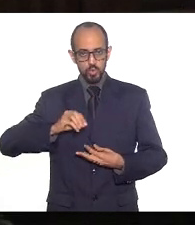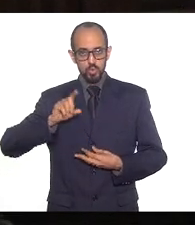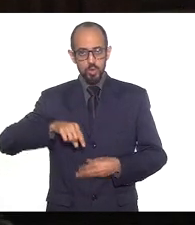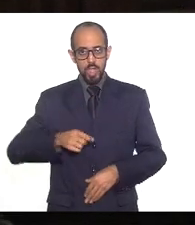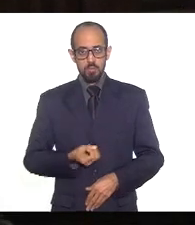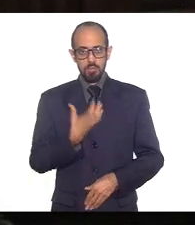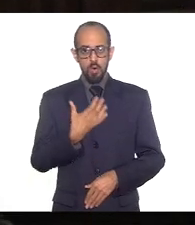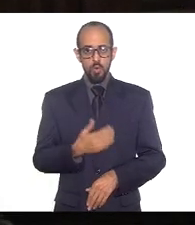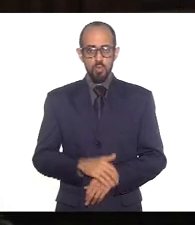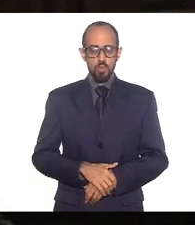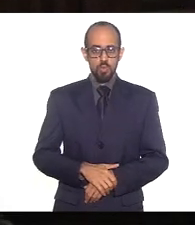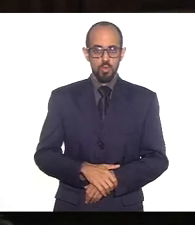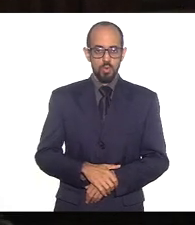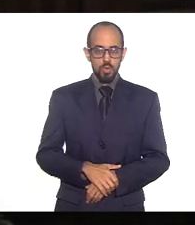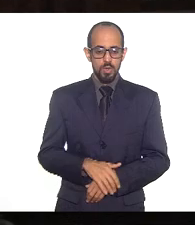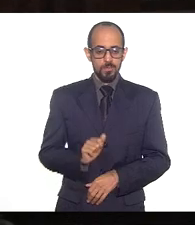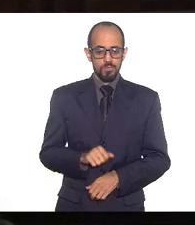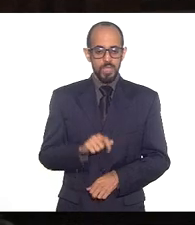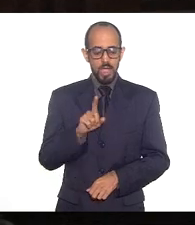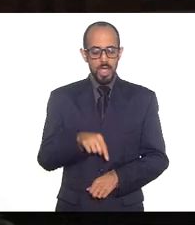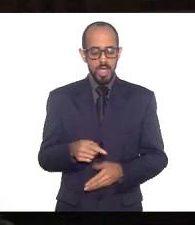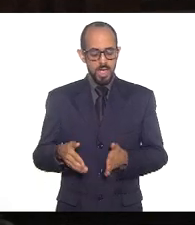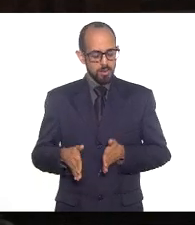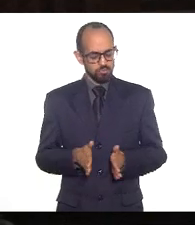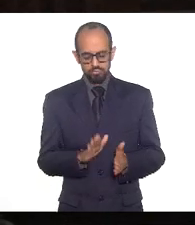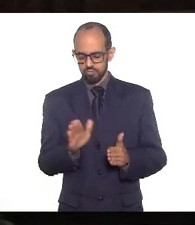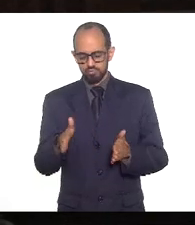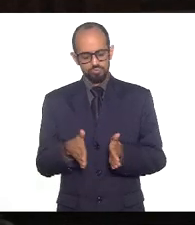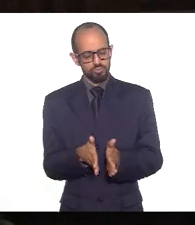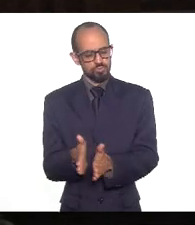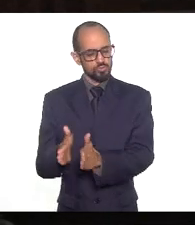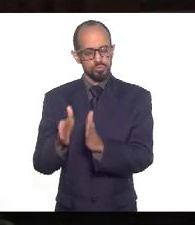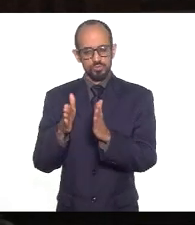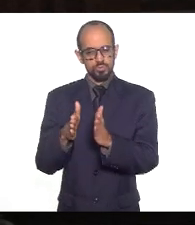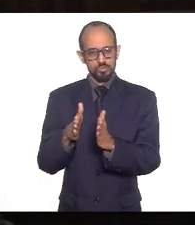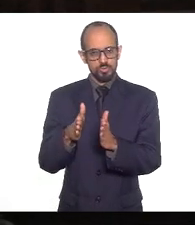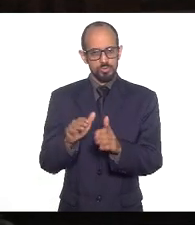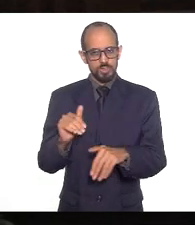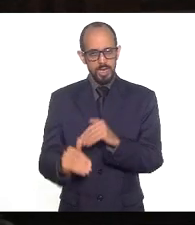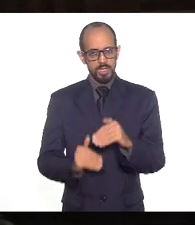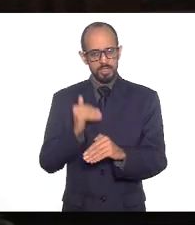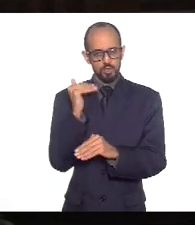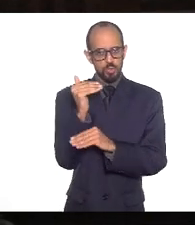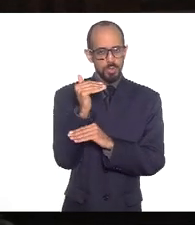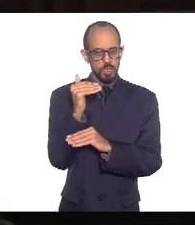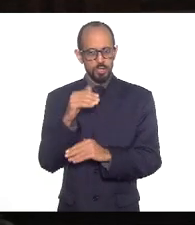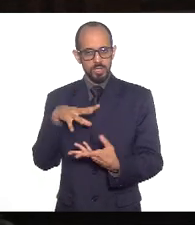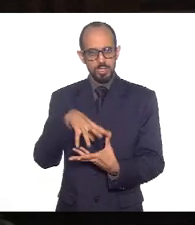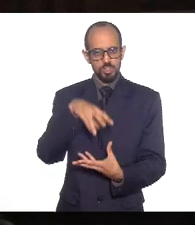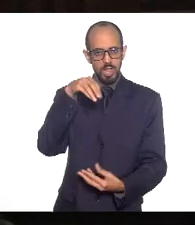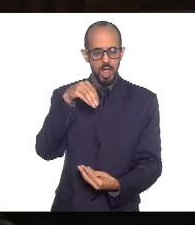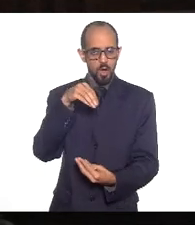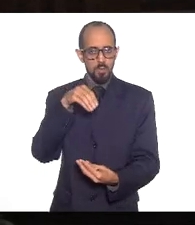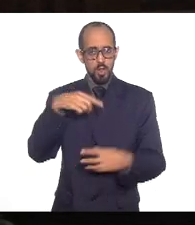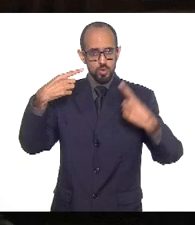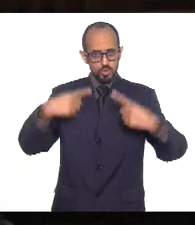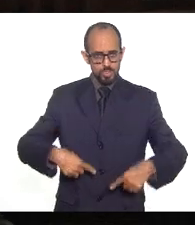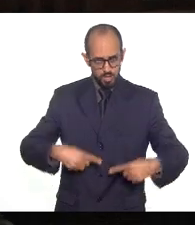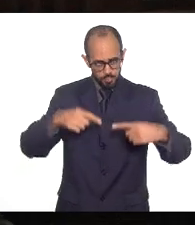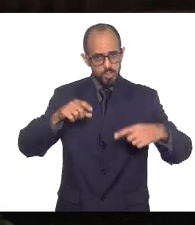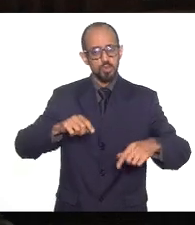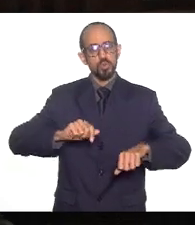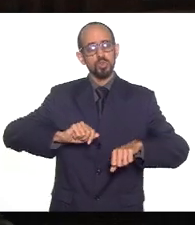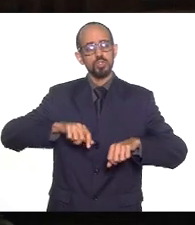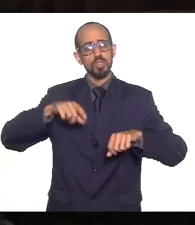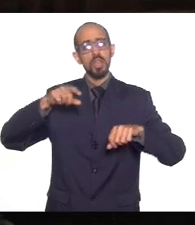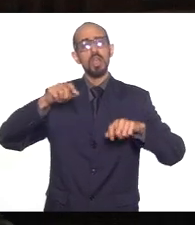é a dimensão EA grandeza da alma a depender disso os desafios o maiores que sejam são